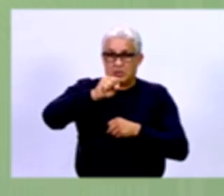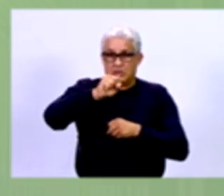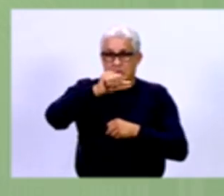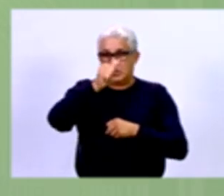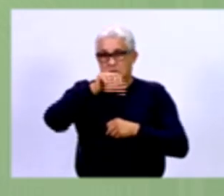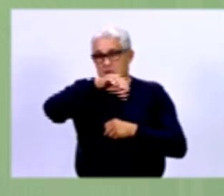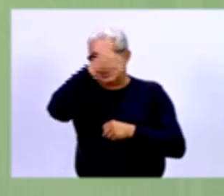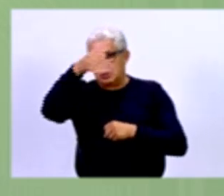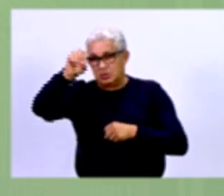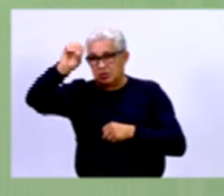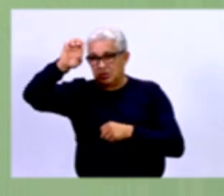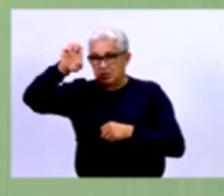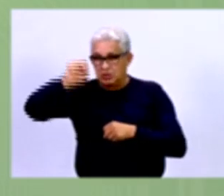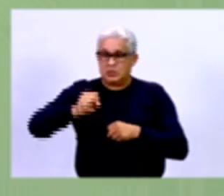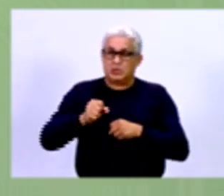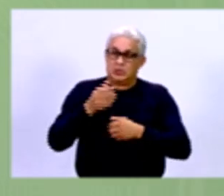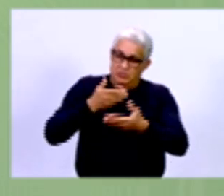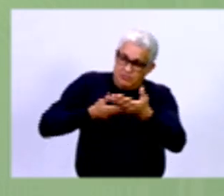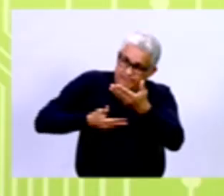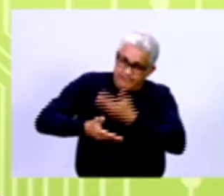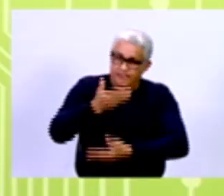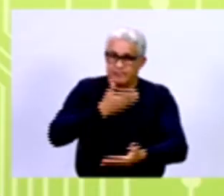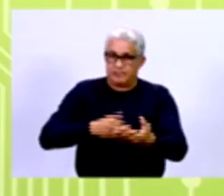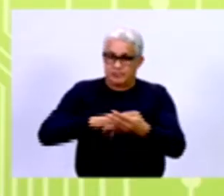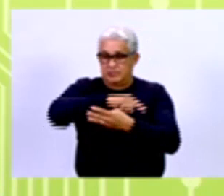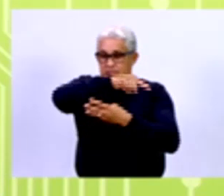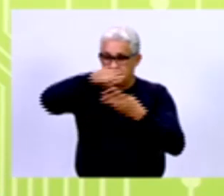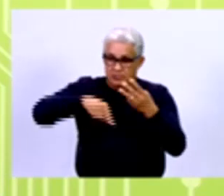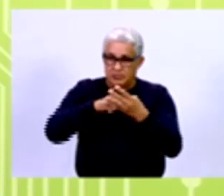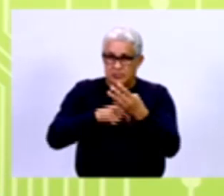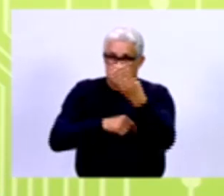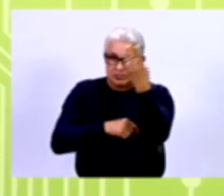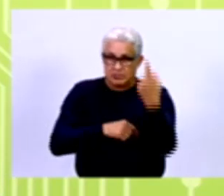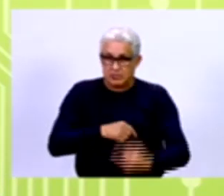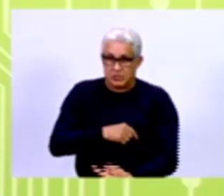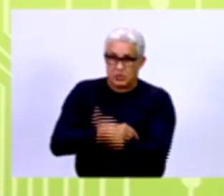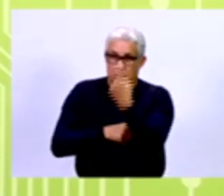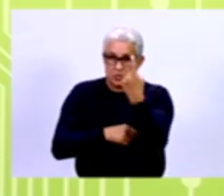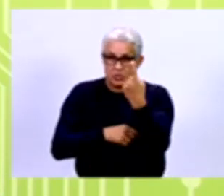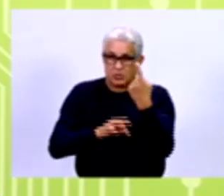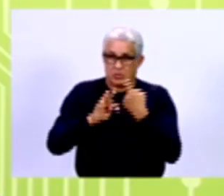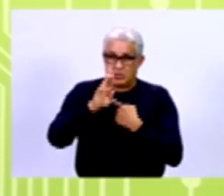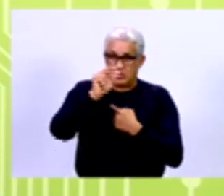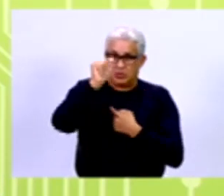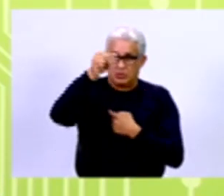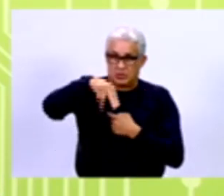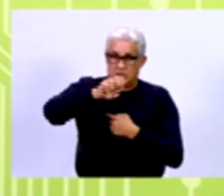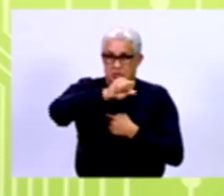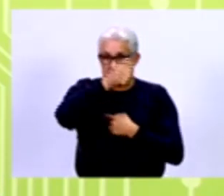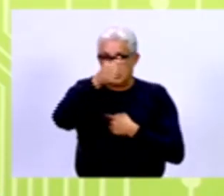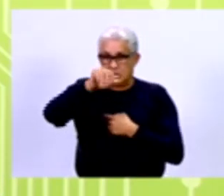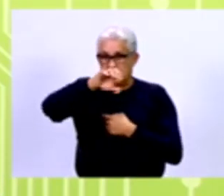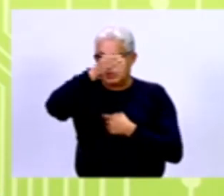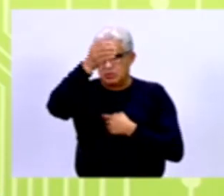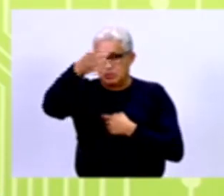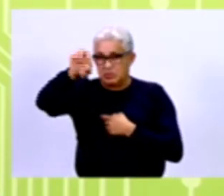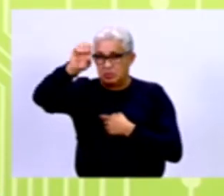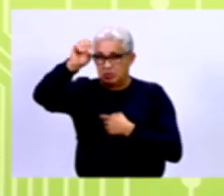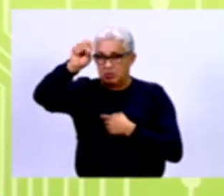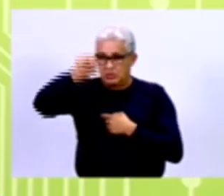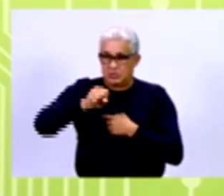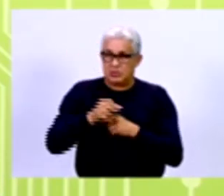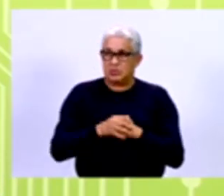balanço. Perfeito. Essa é a principal conta, digamos assim, do